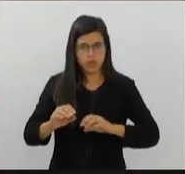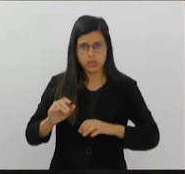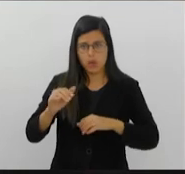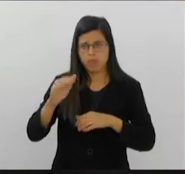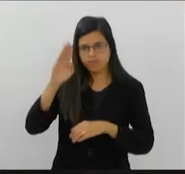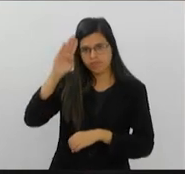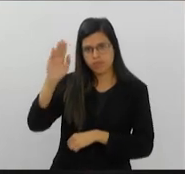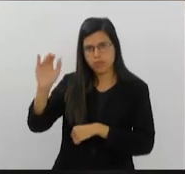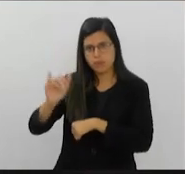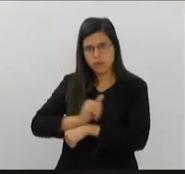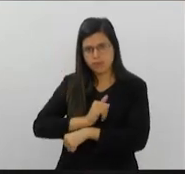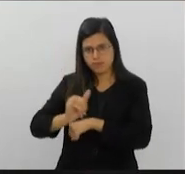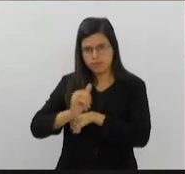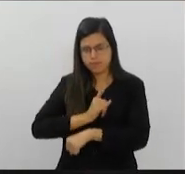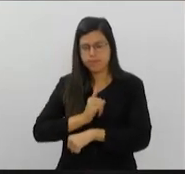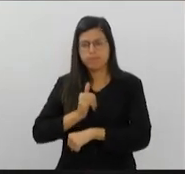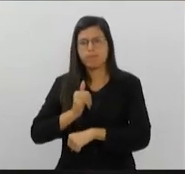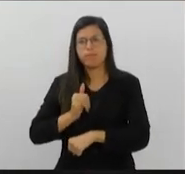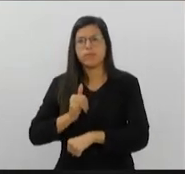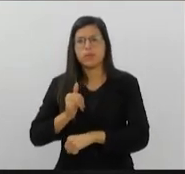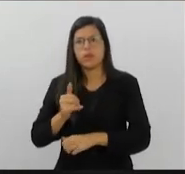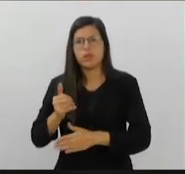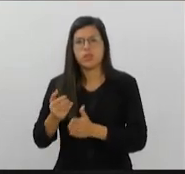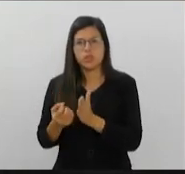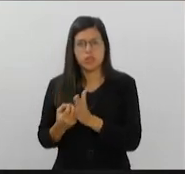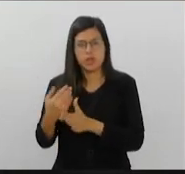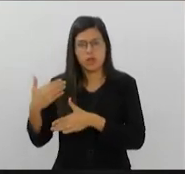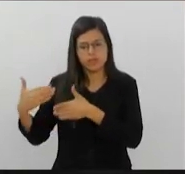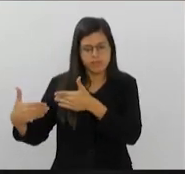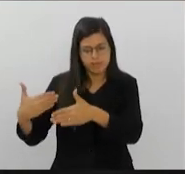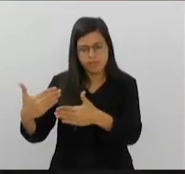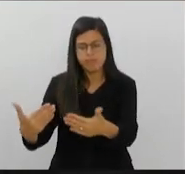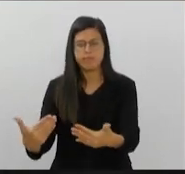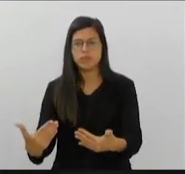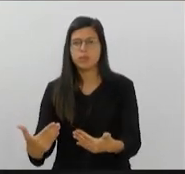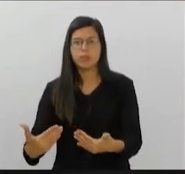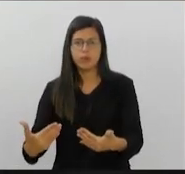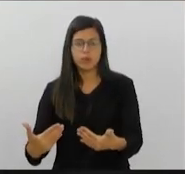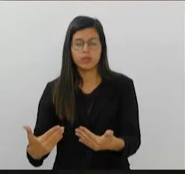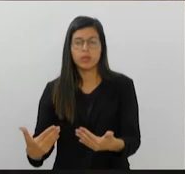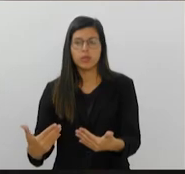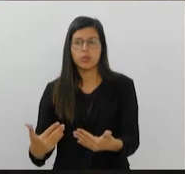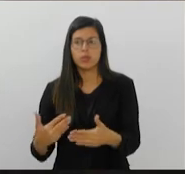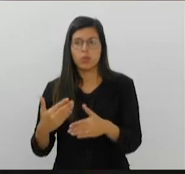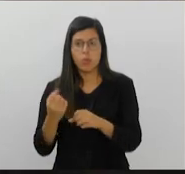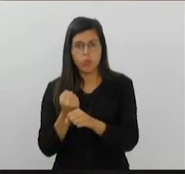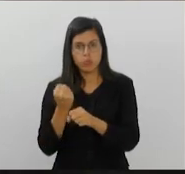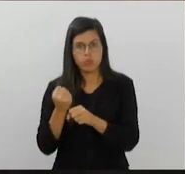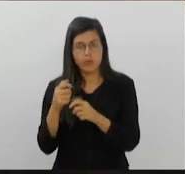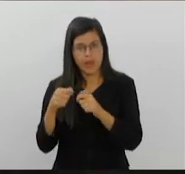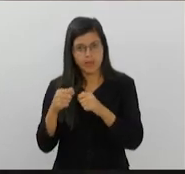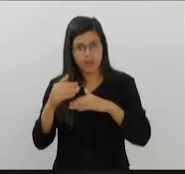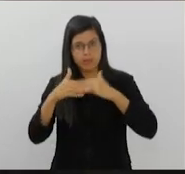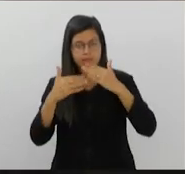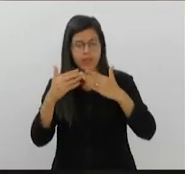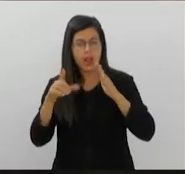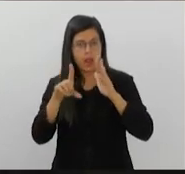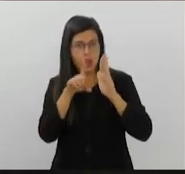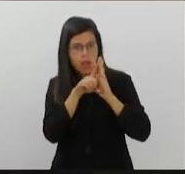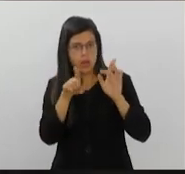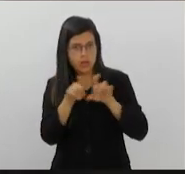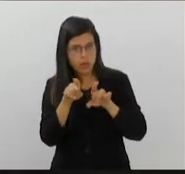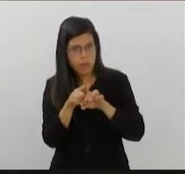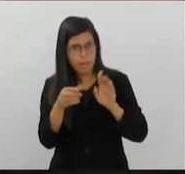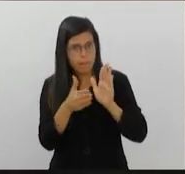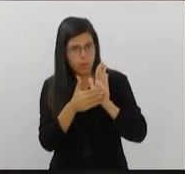ferramenta disso, gerando toda a metrificação dentro desse processo, para que a gente construa não só leis, mas propostas vindo